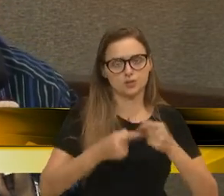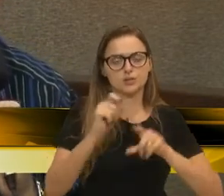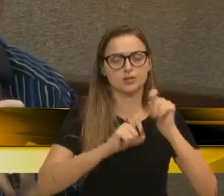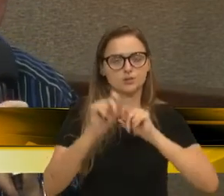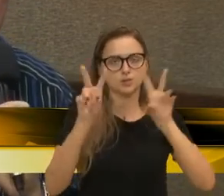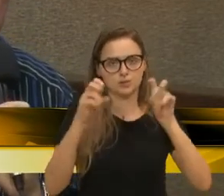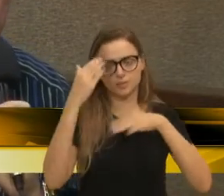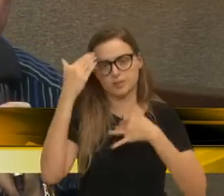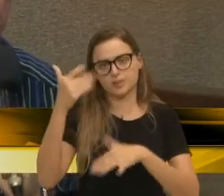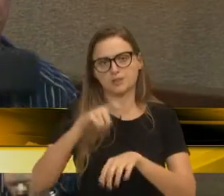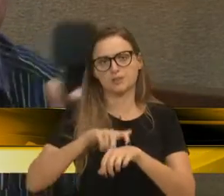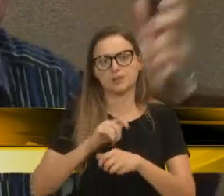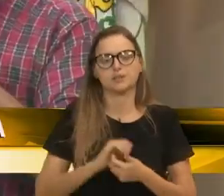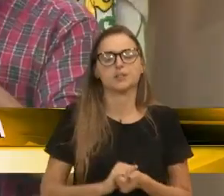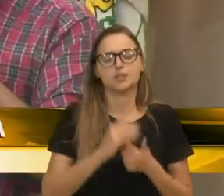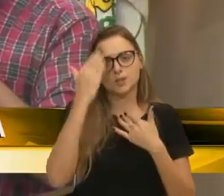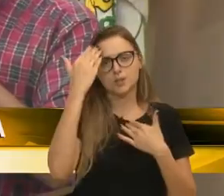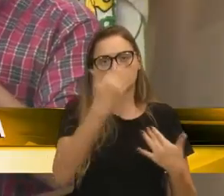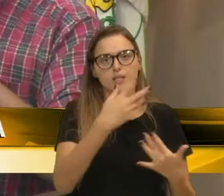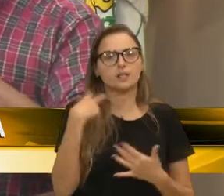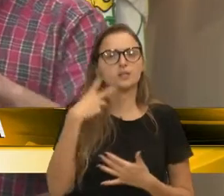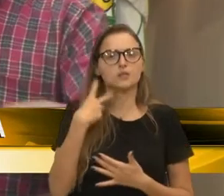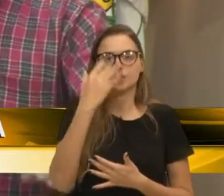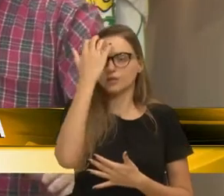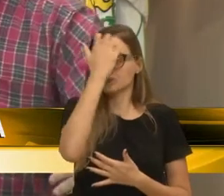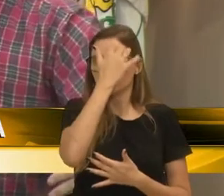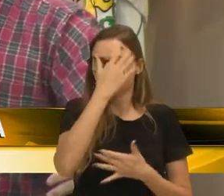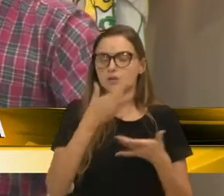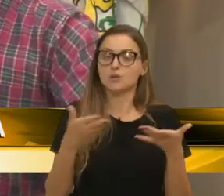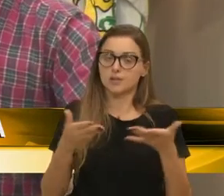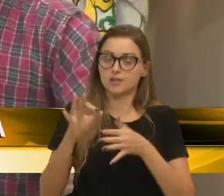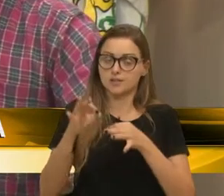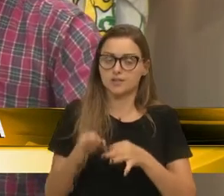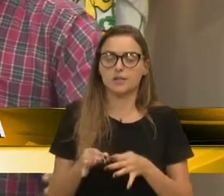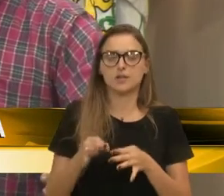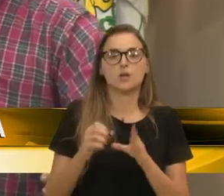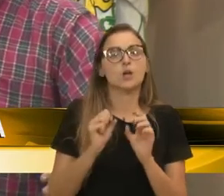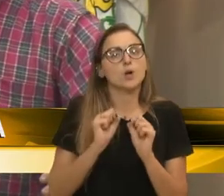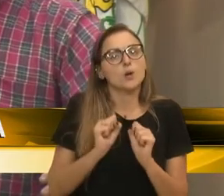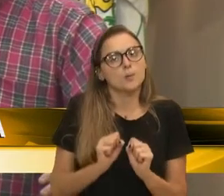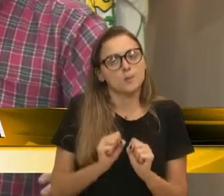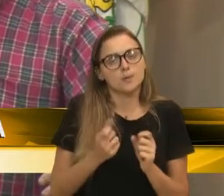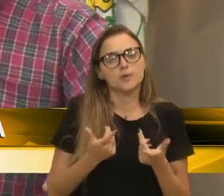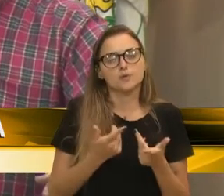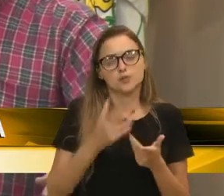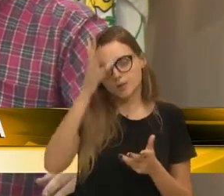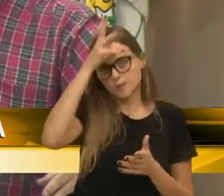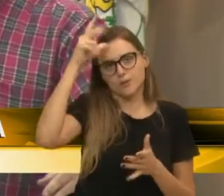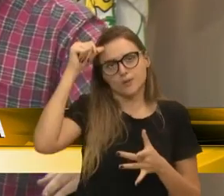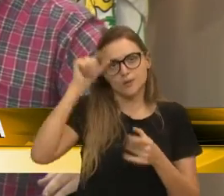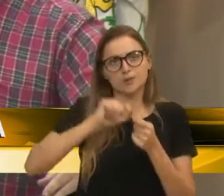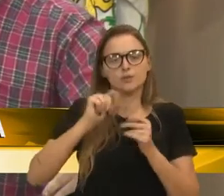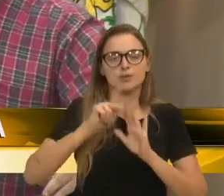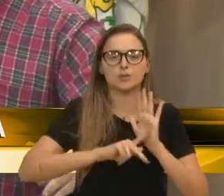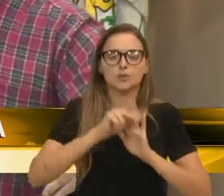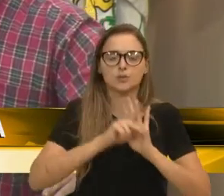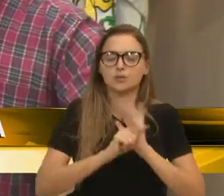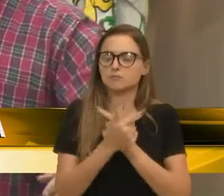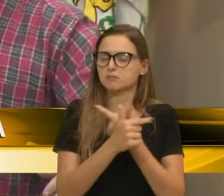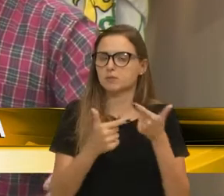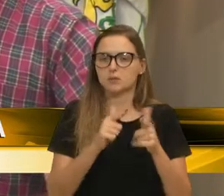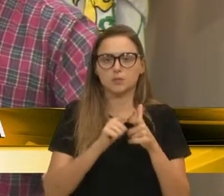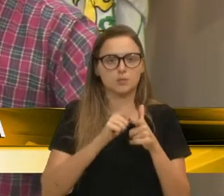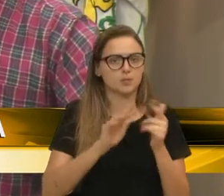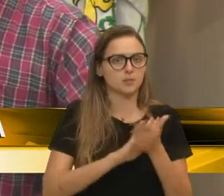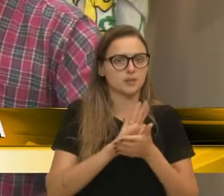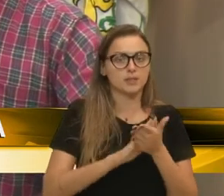tema. Obrigado pela parte. Obrigado, vereadora Diló. De fato, poderia sim vir de lá para cá, sem problema nenhum, mas